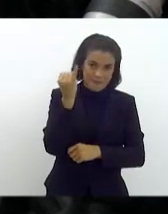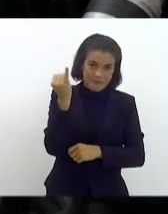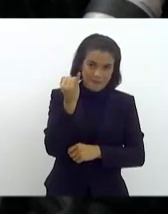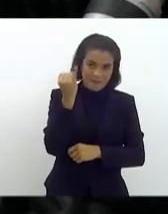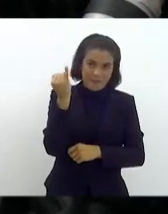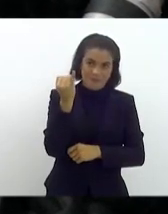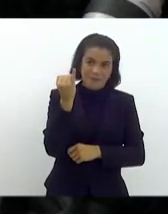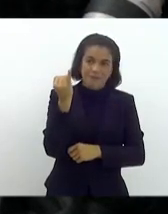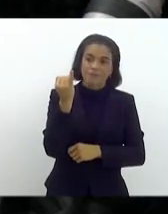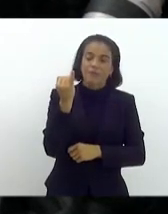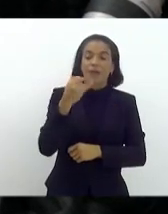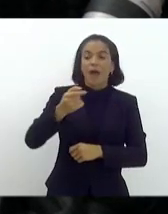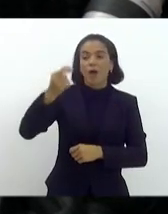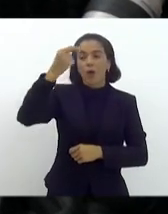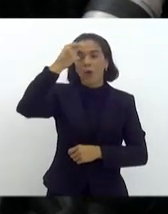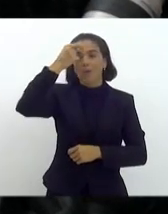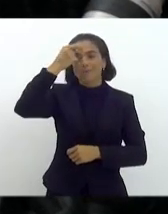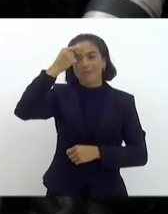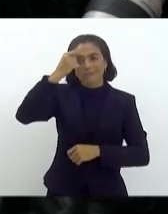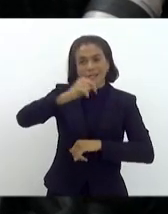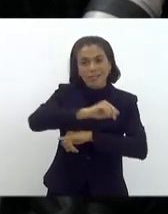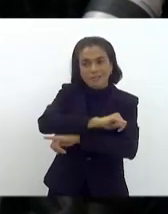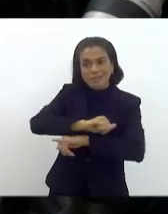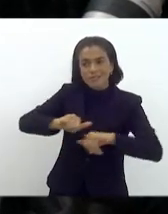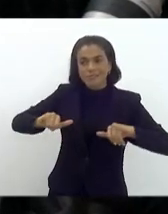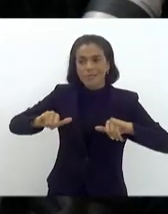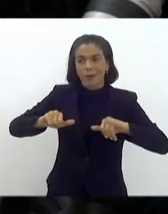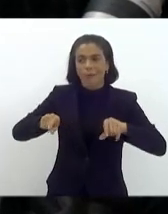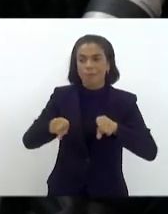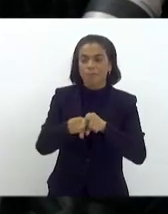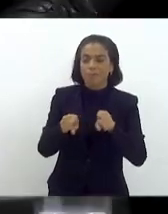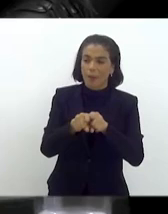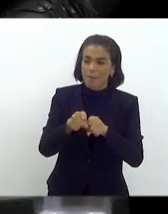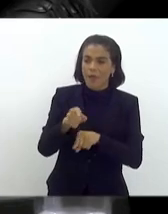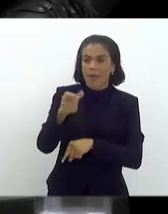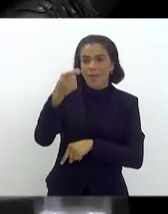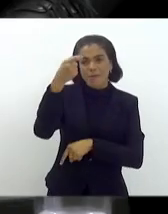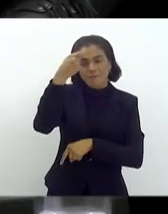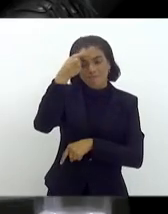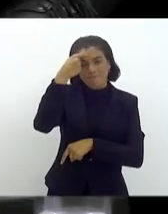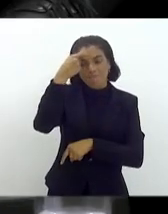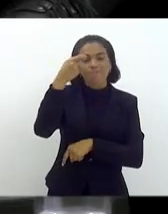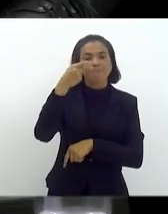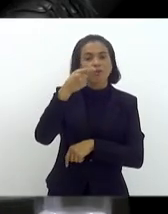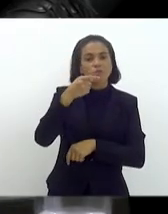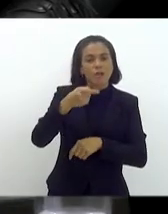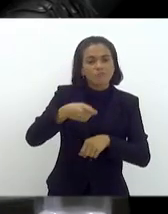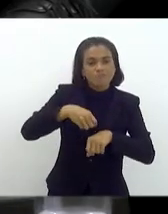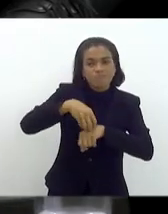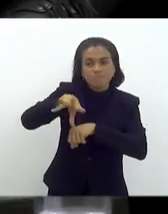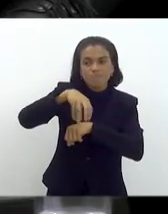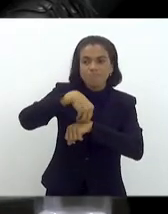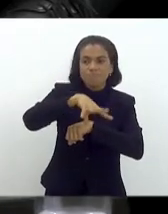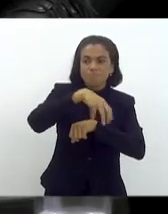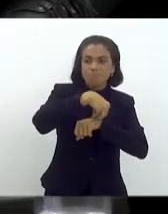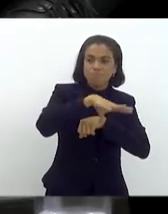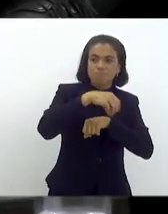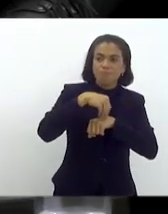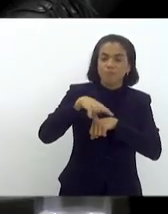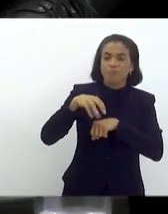dessa conscientização dessa importância dessa consciência da ação e eu acho que nesse